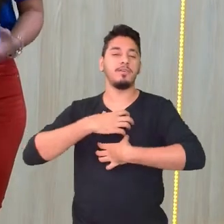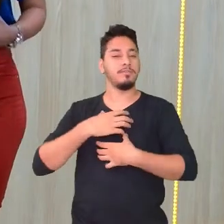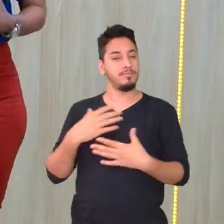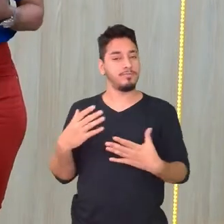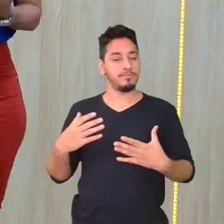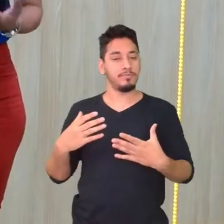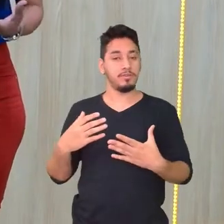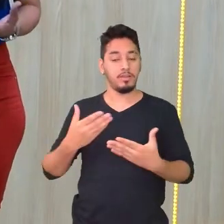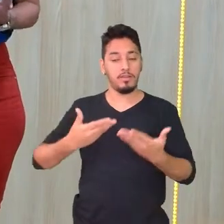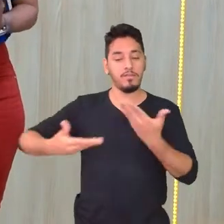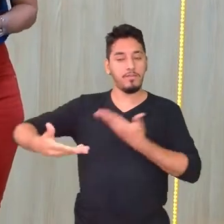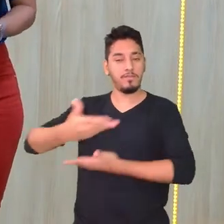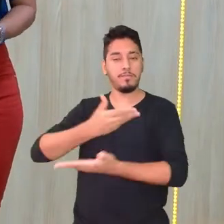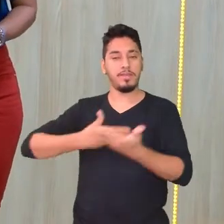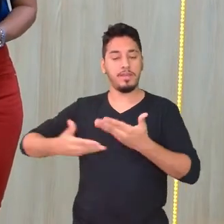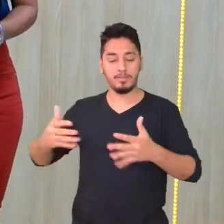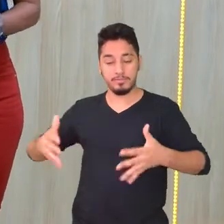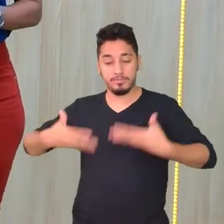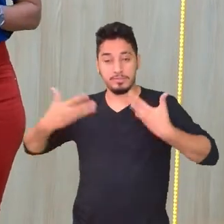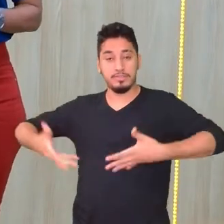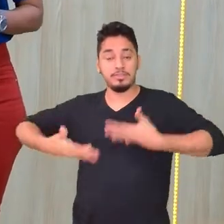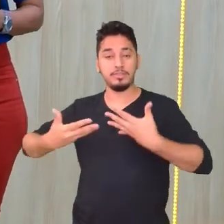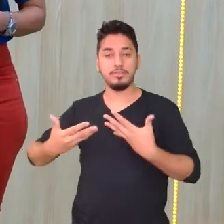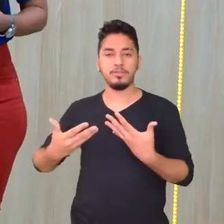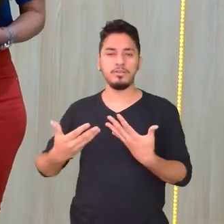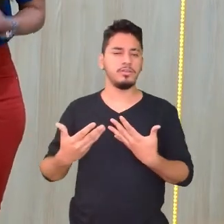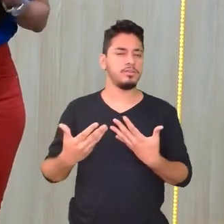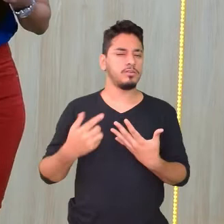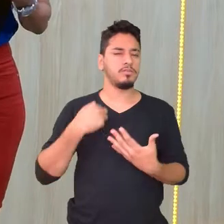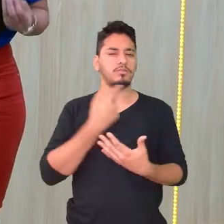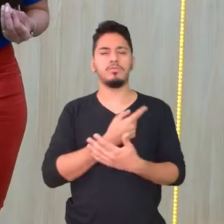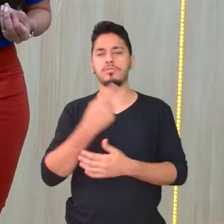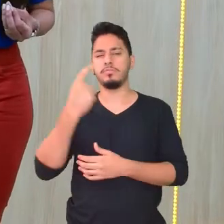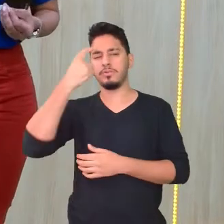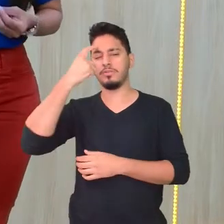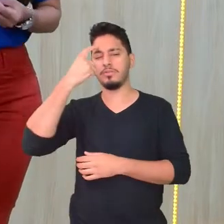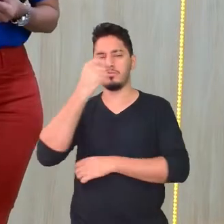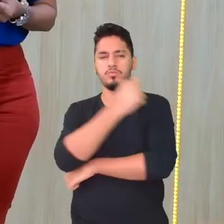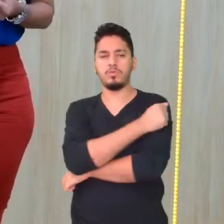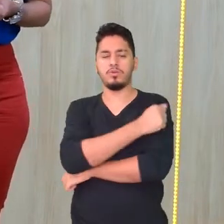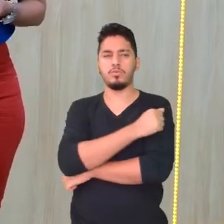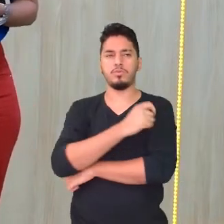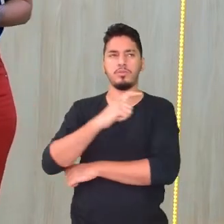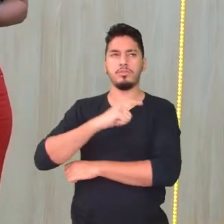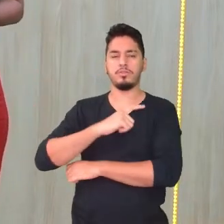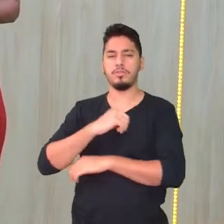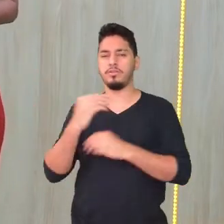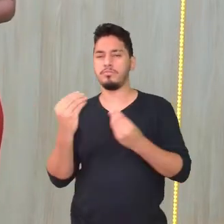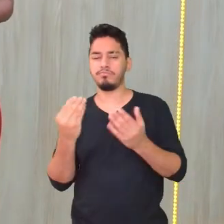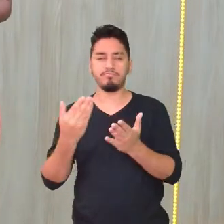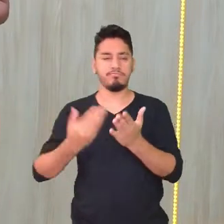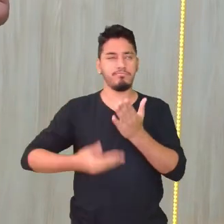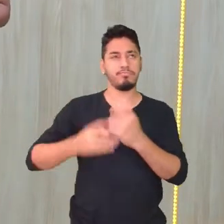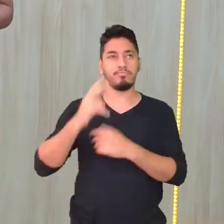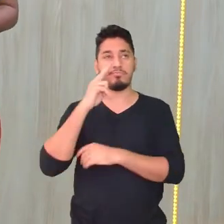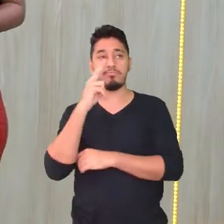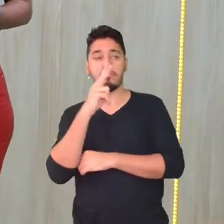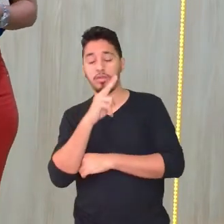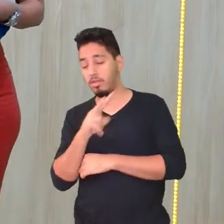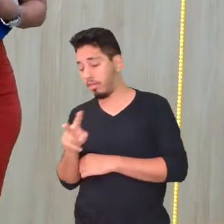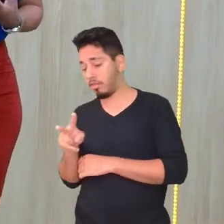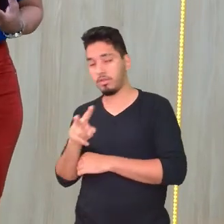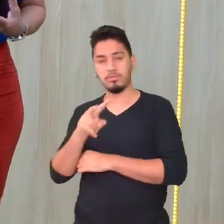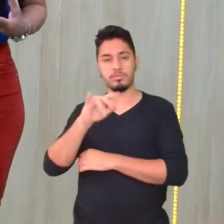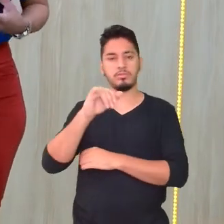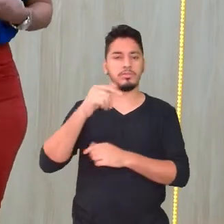pertencimento, envolvimento e engajamento. E aí, quando a gente pensa no estudante que tem uma distrabilidade acentuada, por exemplo, se